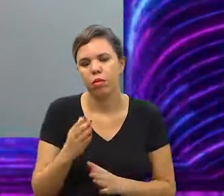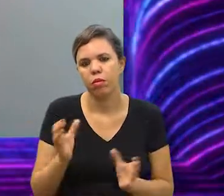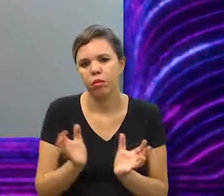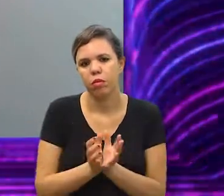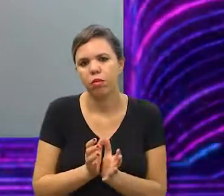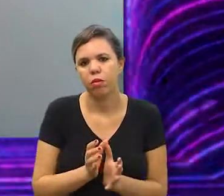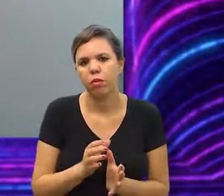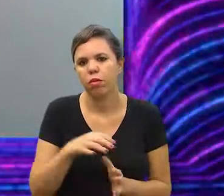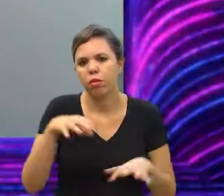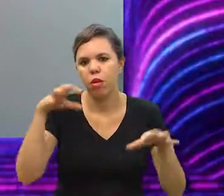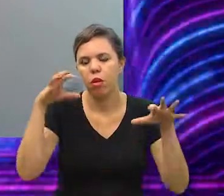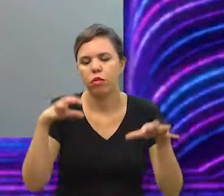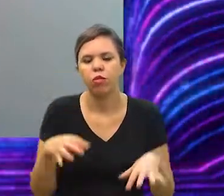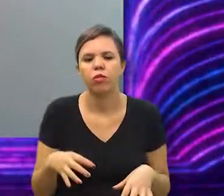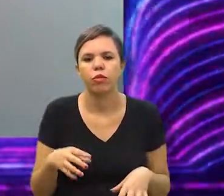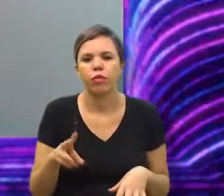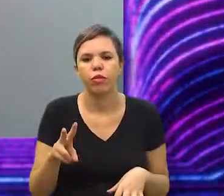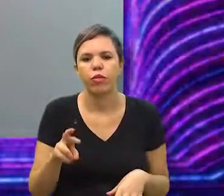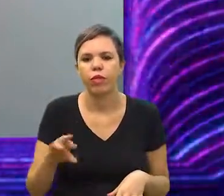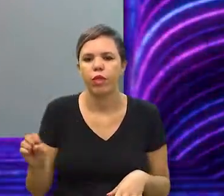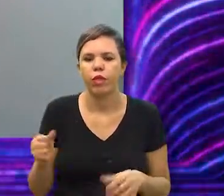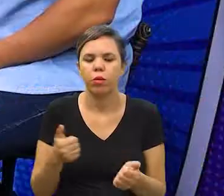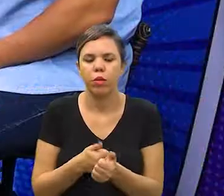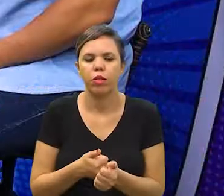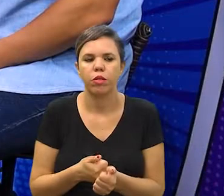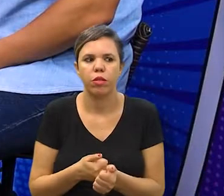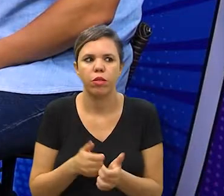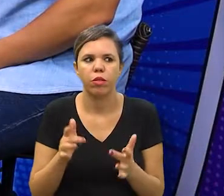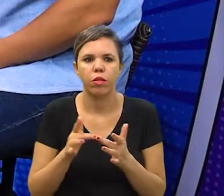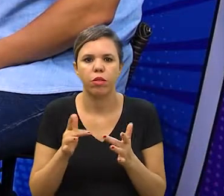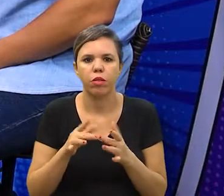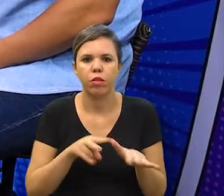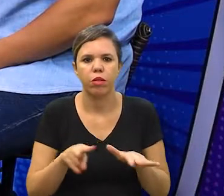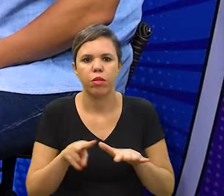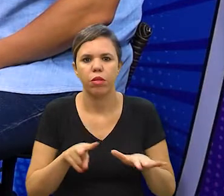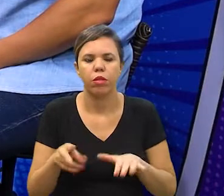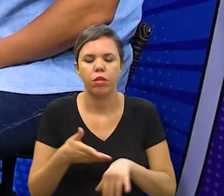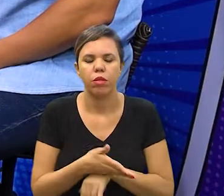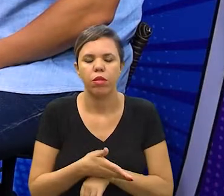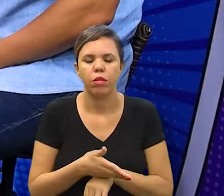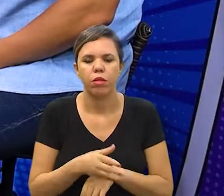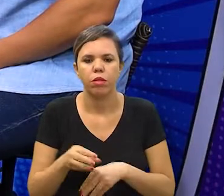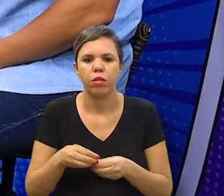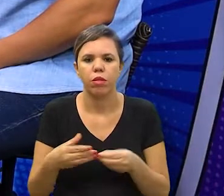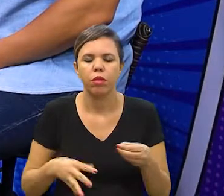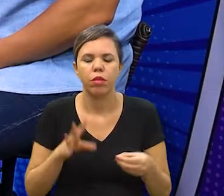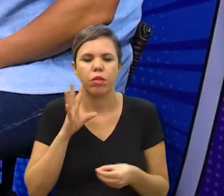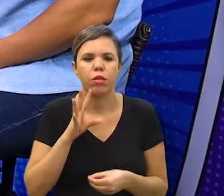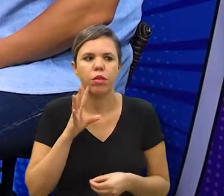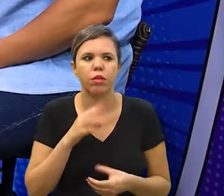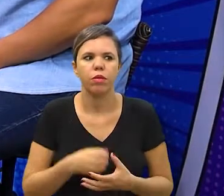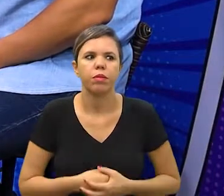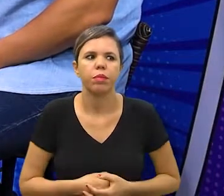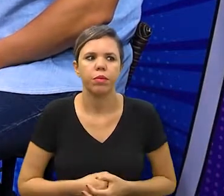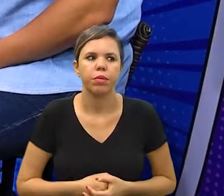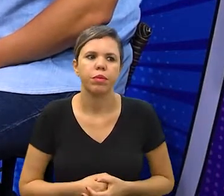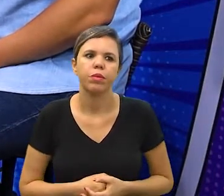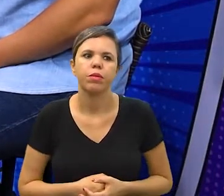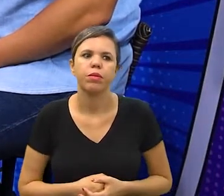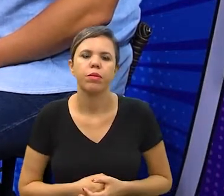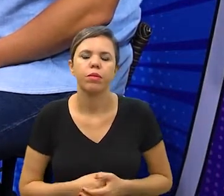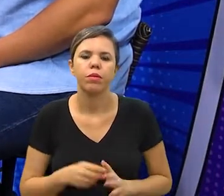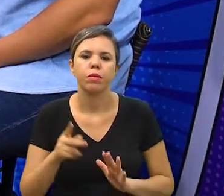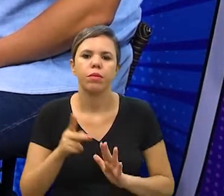do Monstroverso, para os leitores ficarem mais pertinho da gente e aí semanalmente ter acesso a esses conteúdos bacanas do nosso quadrinho. Agora,